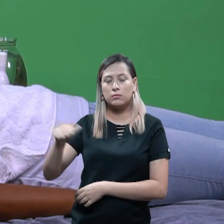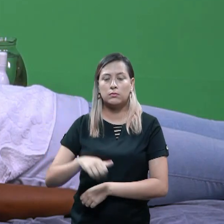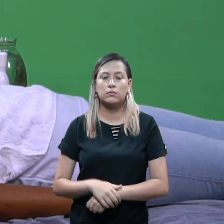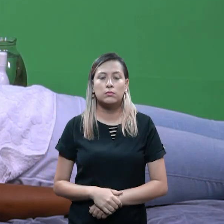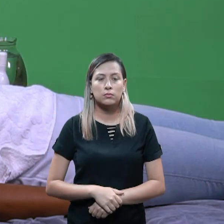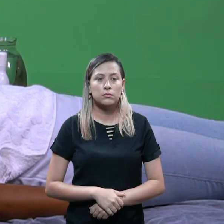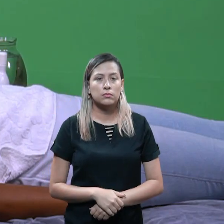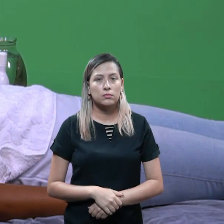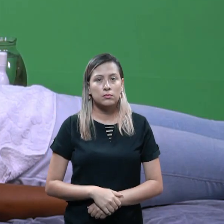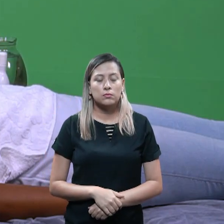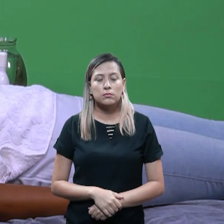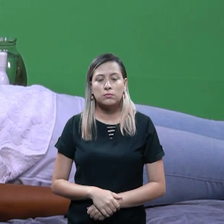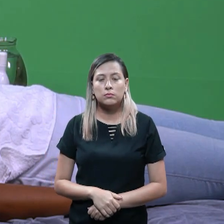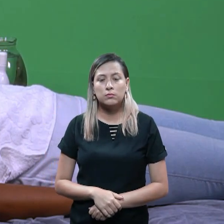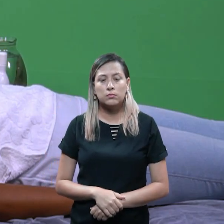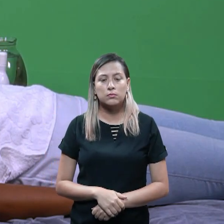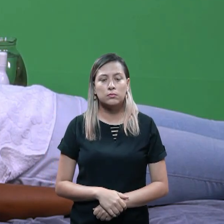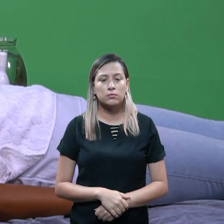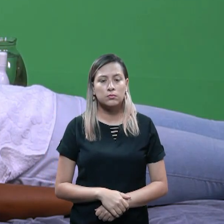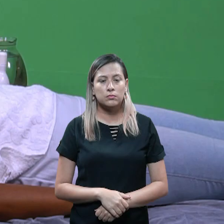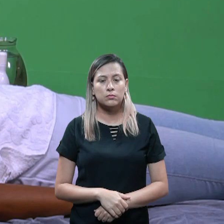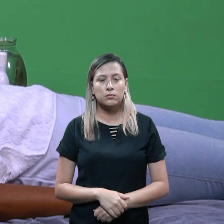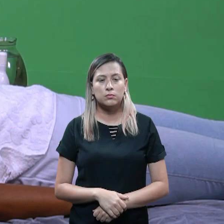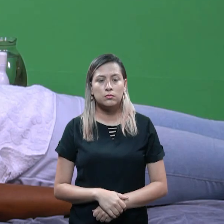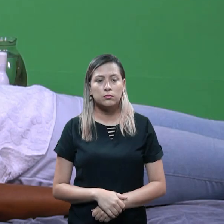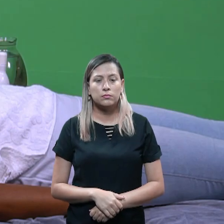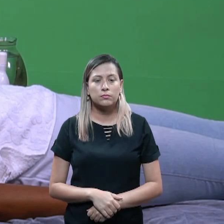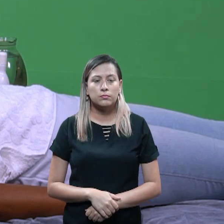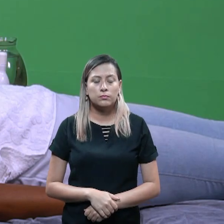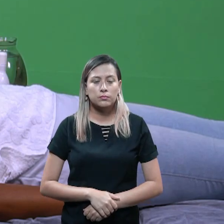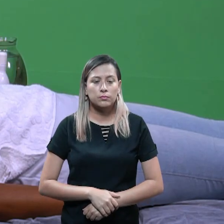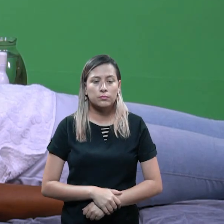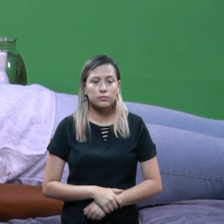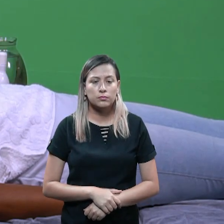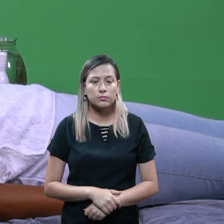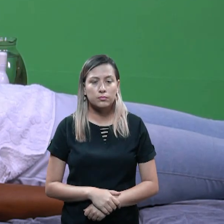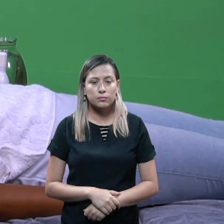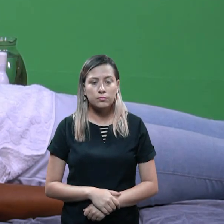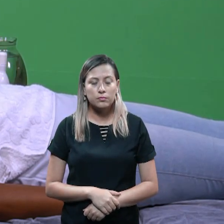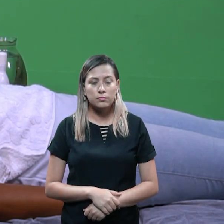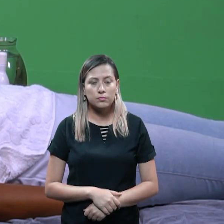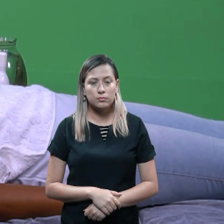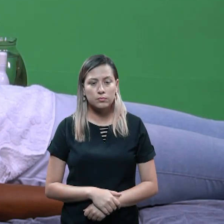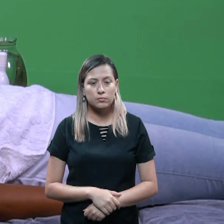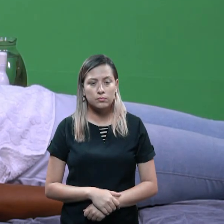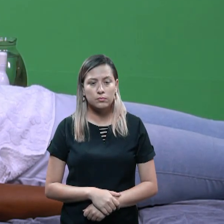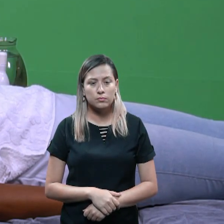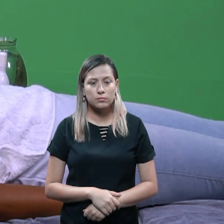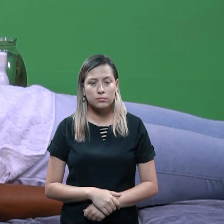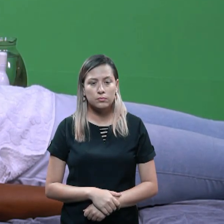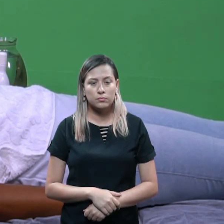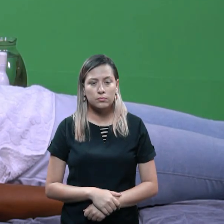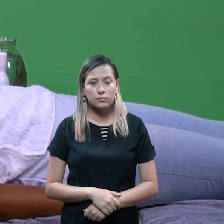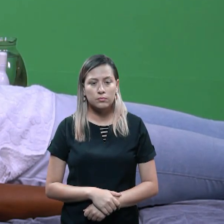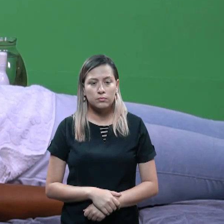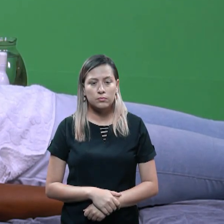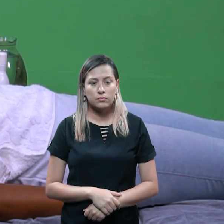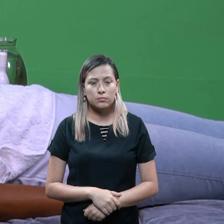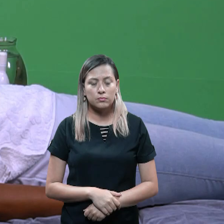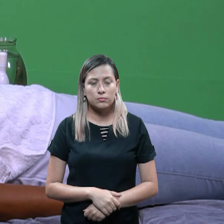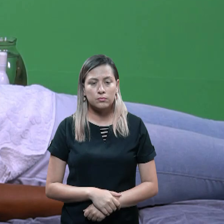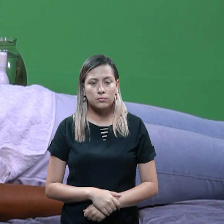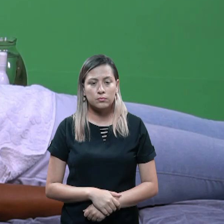faz novamente, certo? Não tem problema. Então, aqui eu vou aplicar